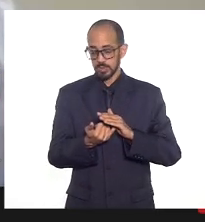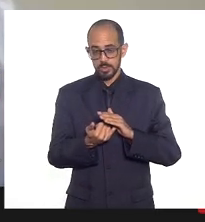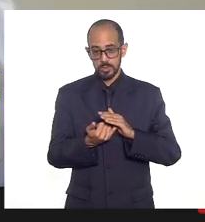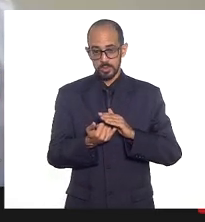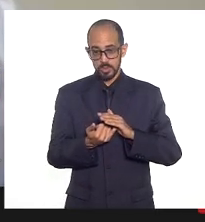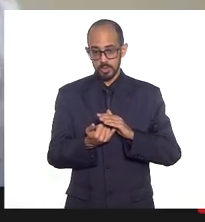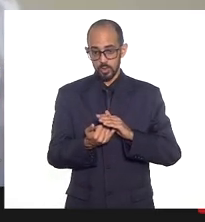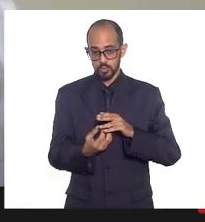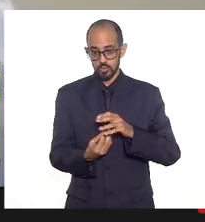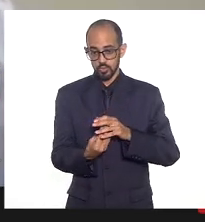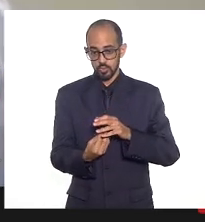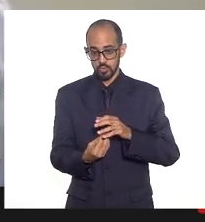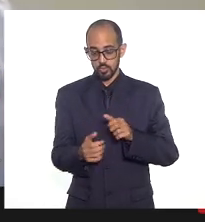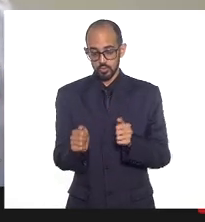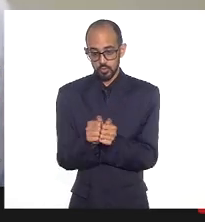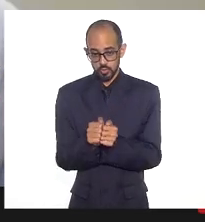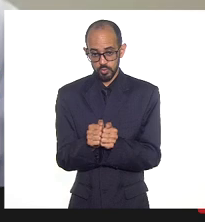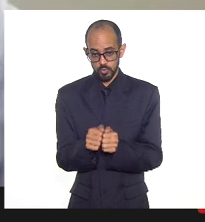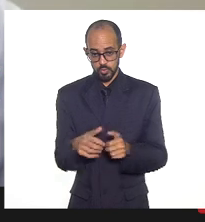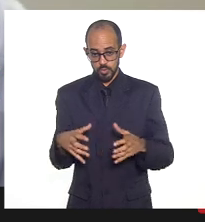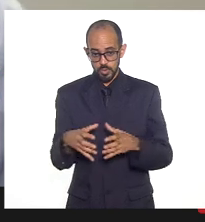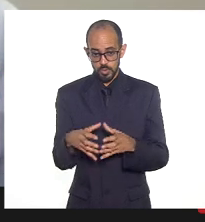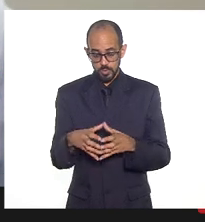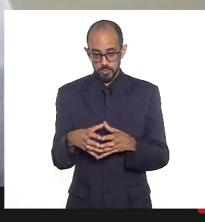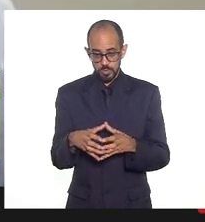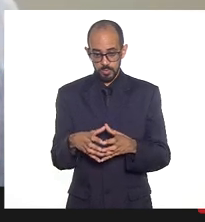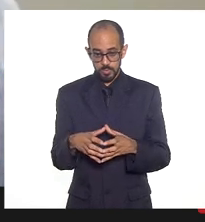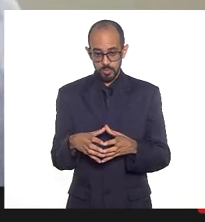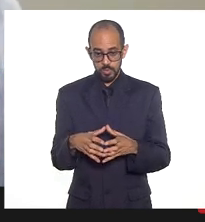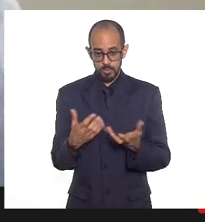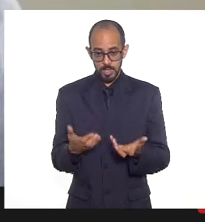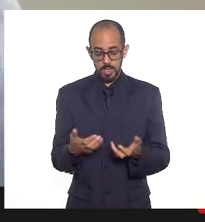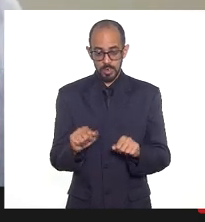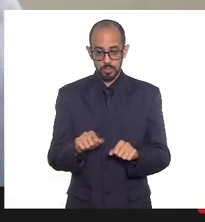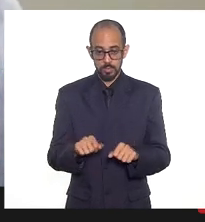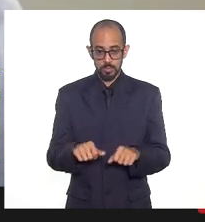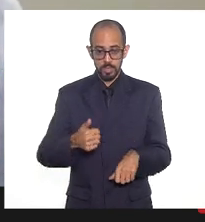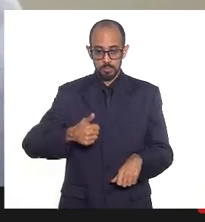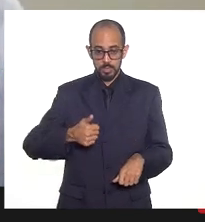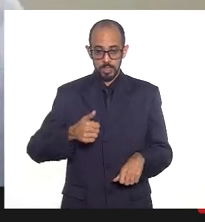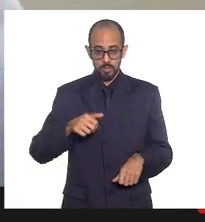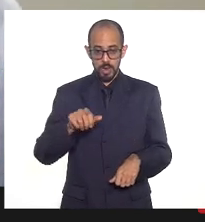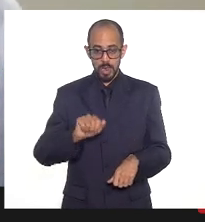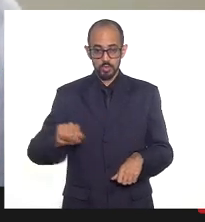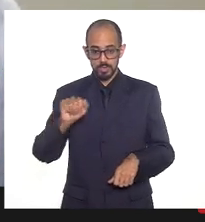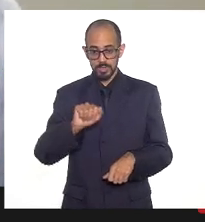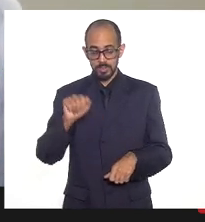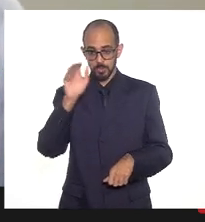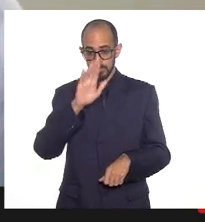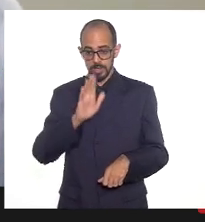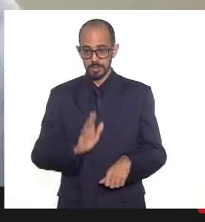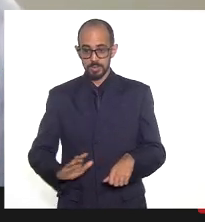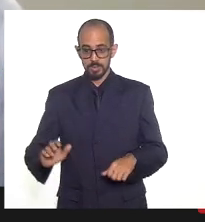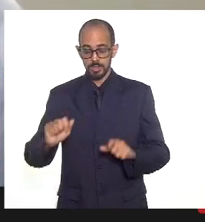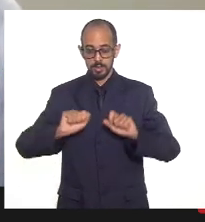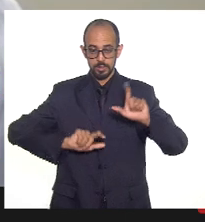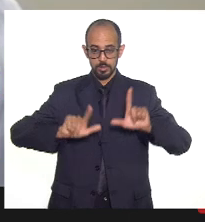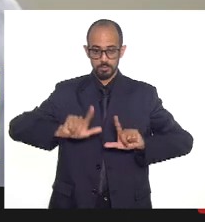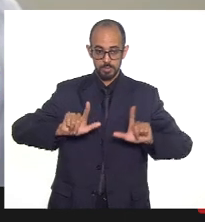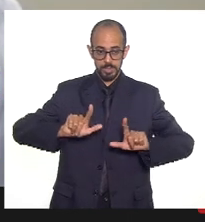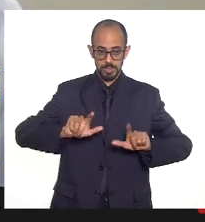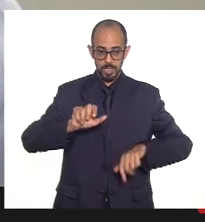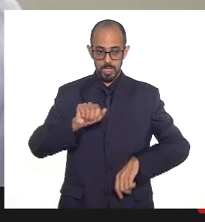da frente. E, simbolicamente, quero chamar primeiro a Associação Brasileira de Imprensa, a ABI, para uma saudação,